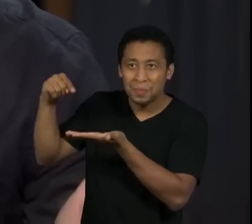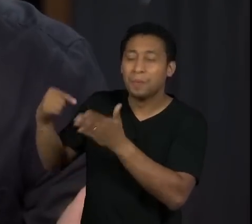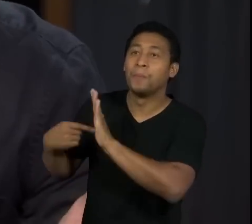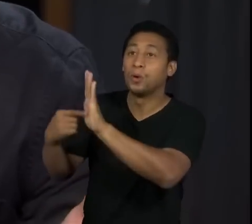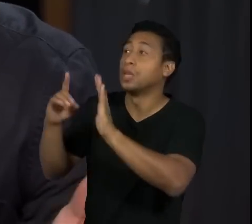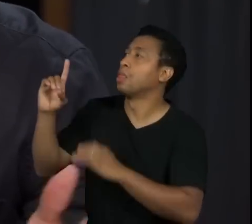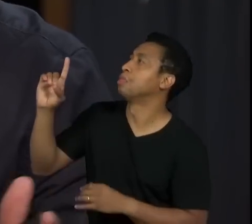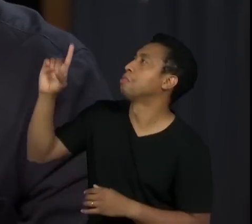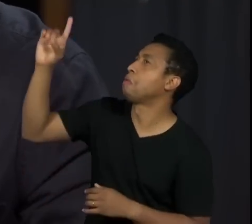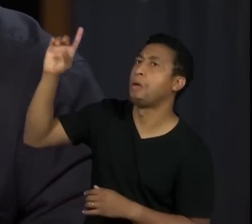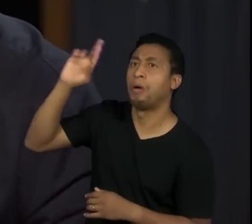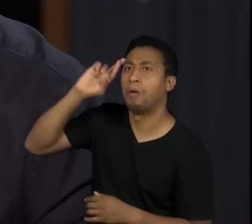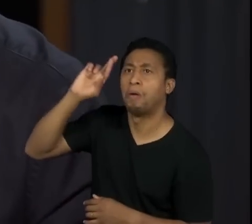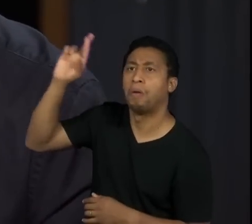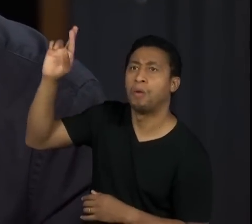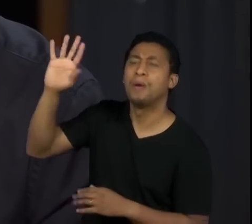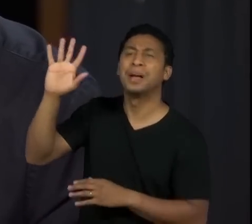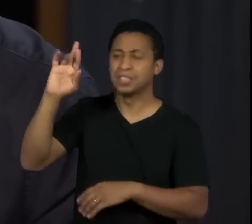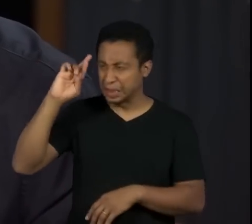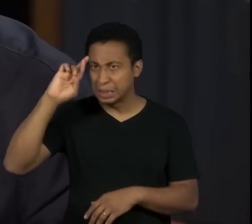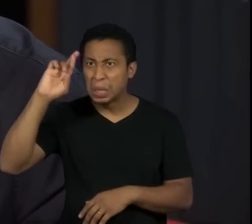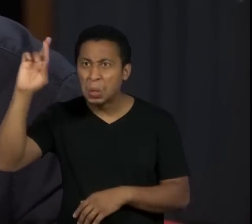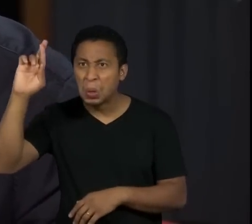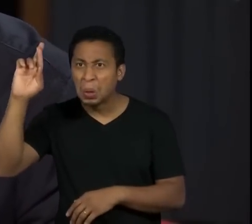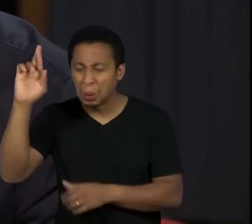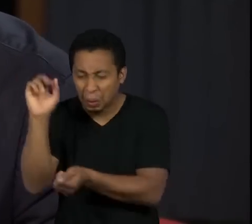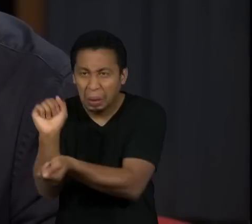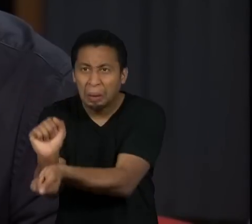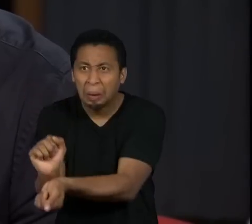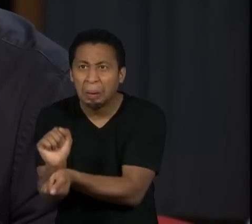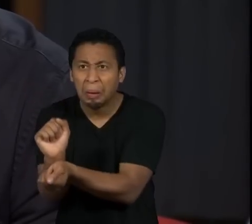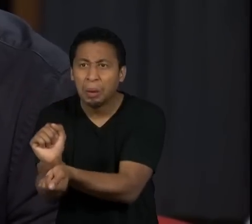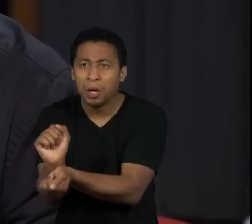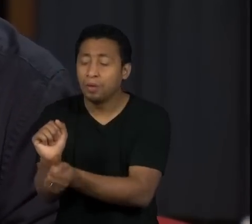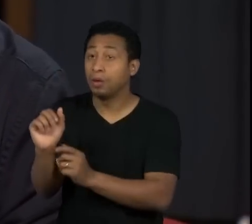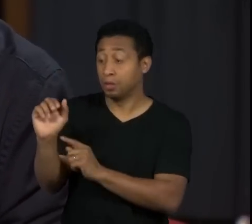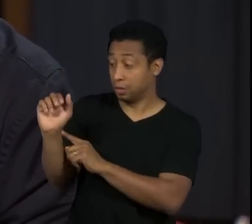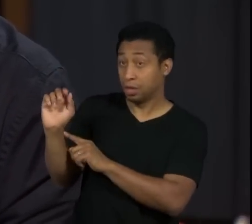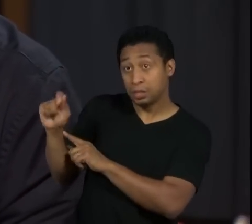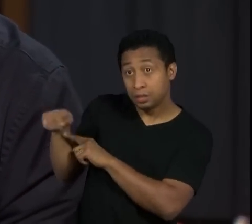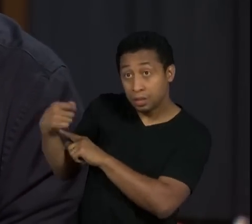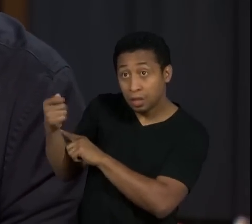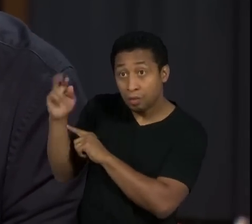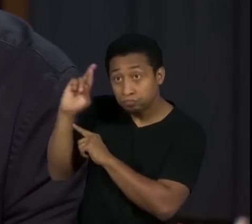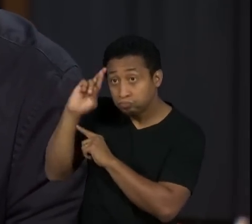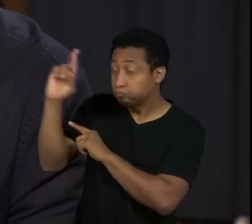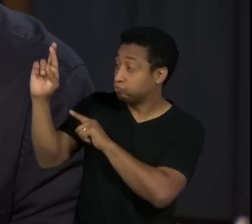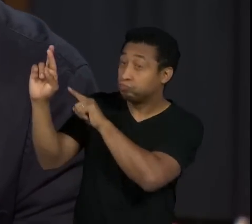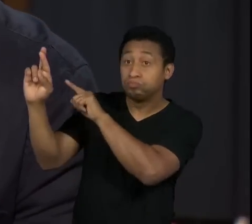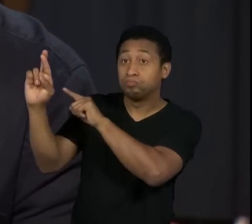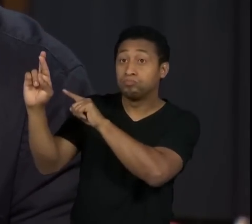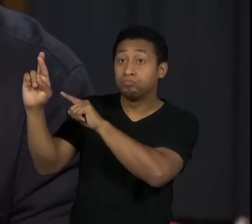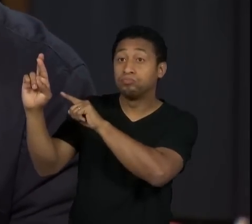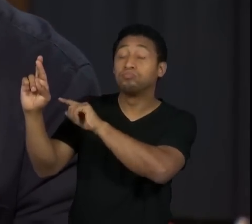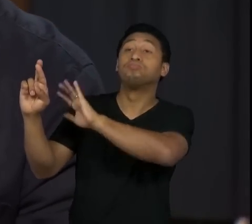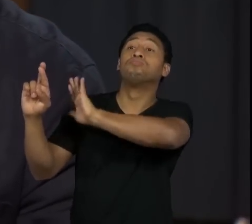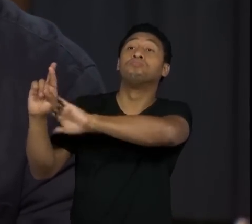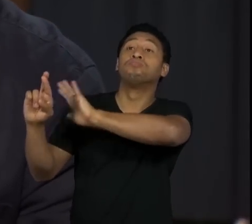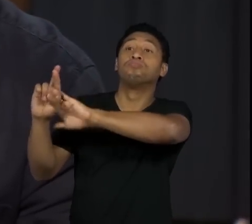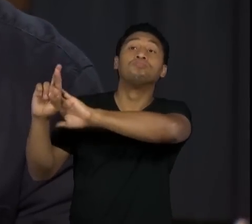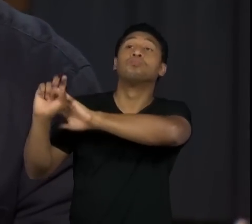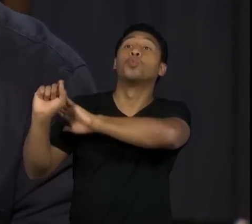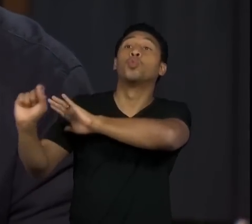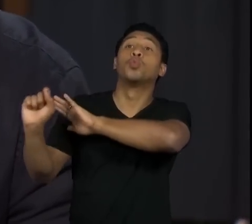de escravo. O que quer dizer a palavra Senhor? A etimologia vem de